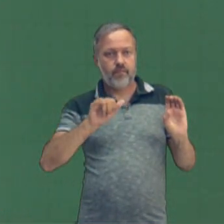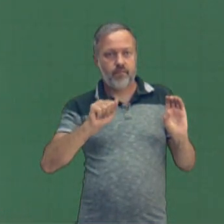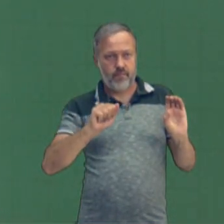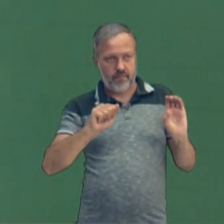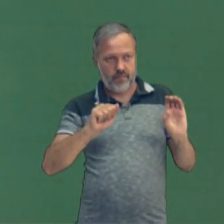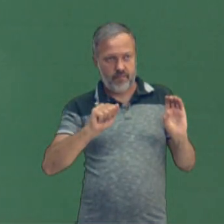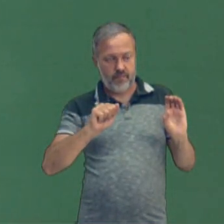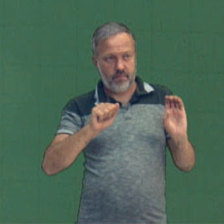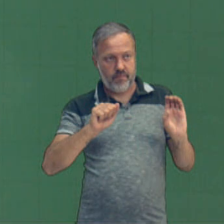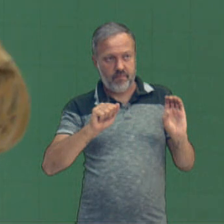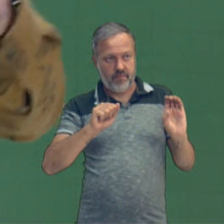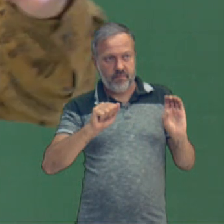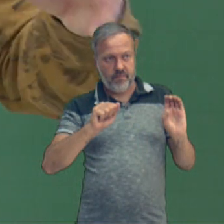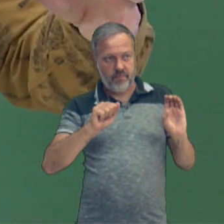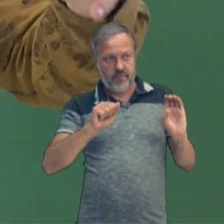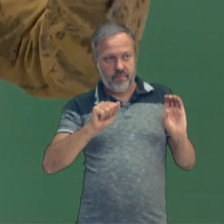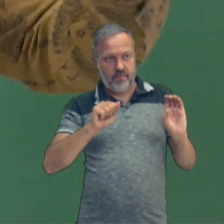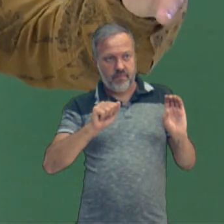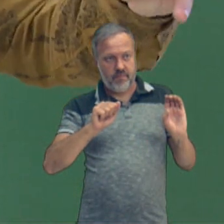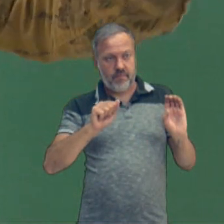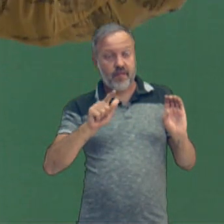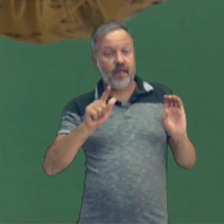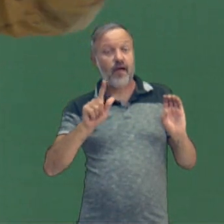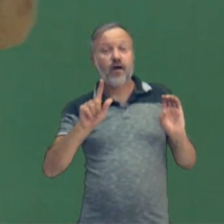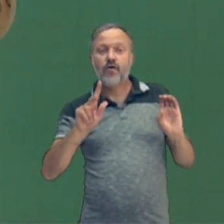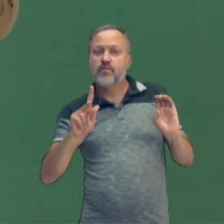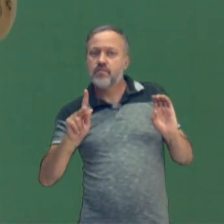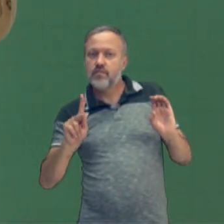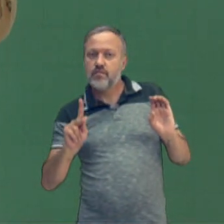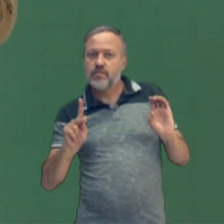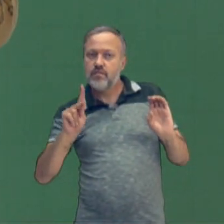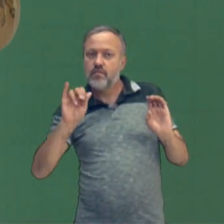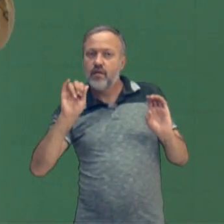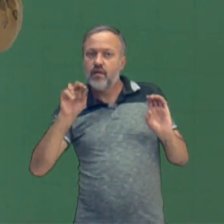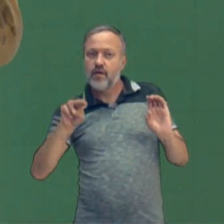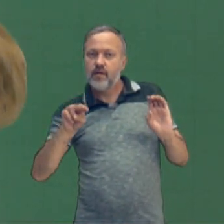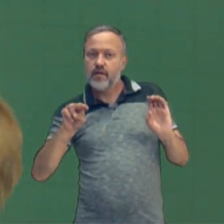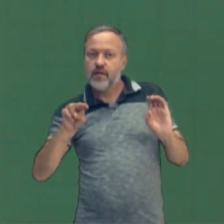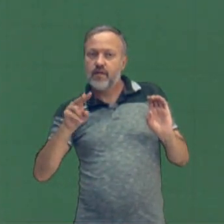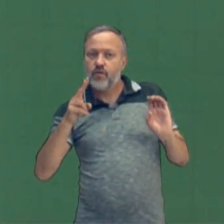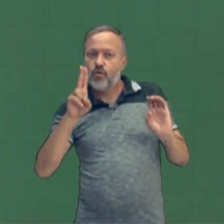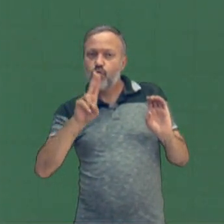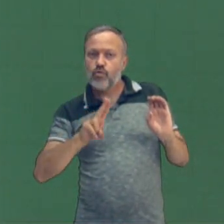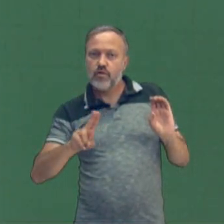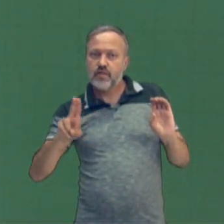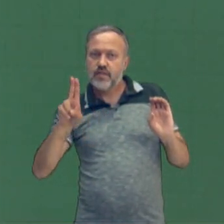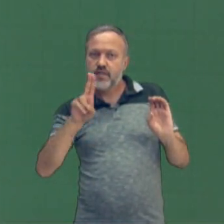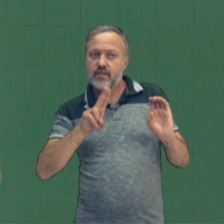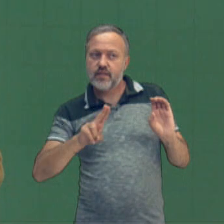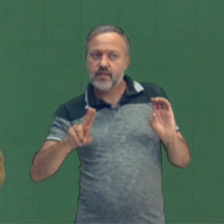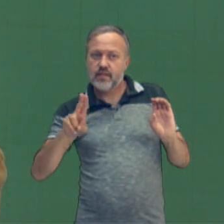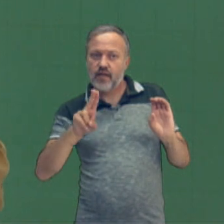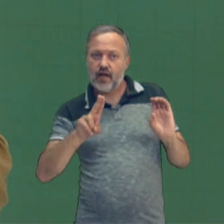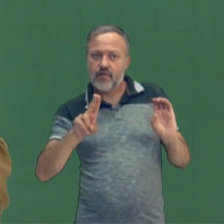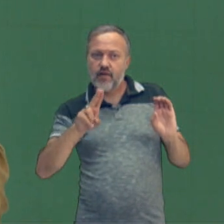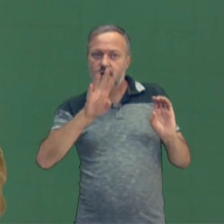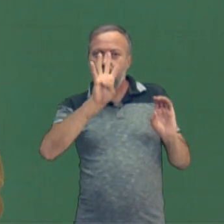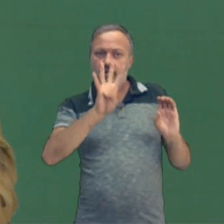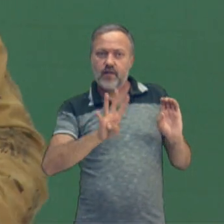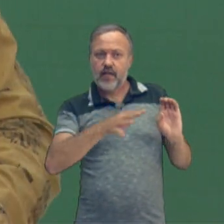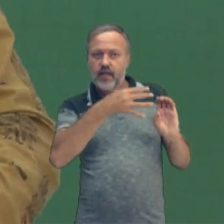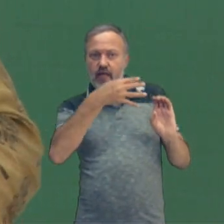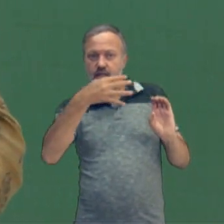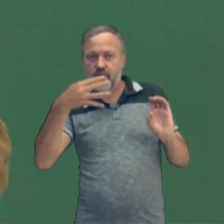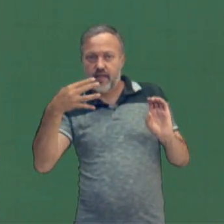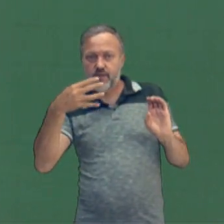maia. O calendário que era o Tzolk'in e o Ahab, dois calendários funcionando num só. Um era de conta longa, que era